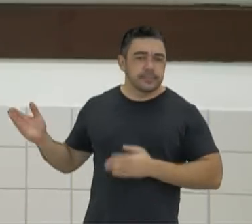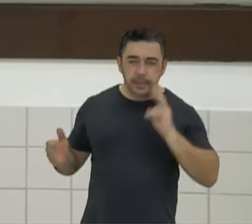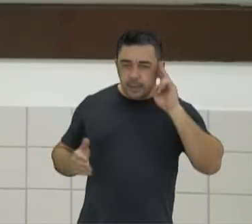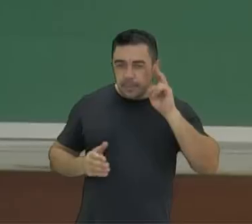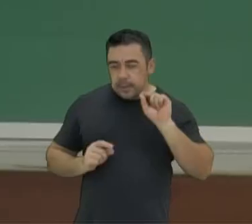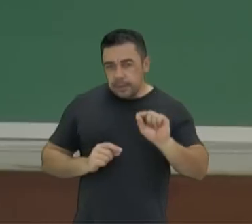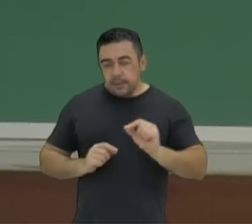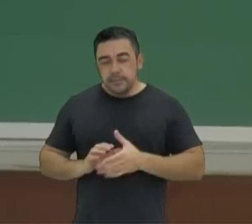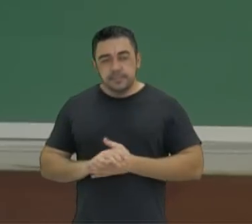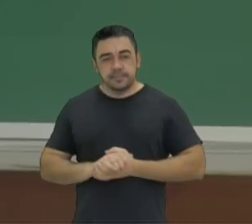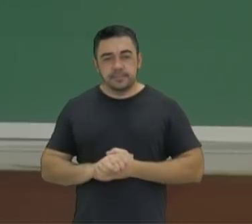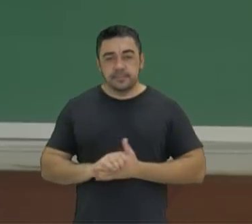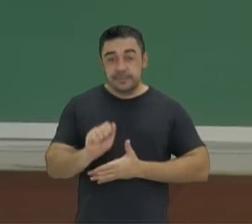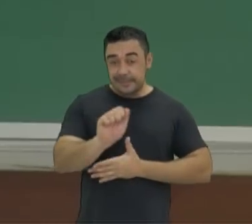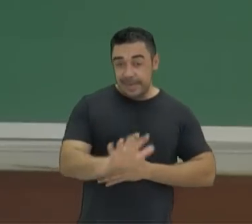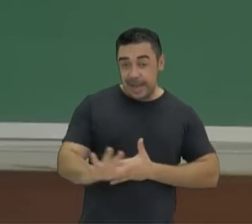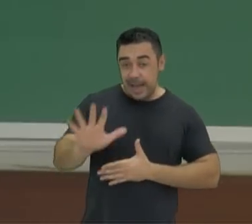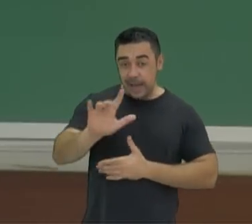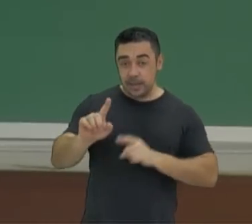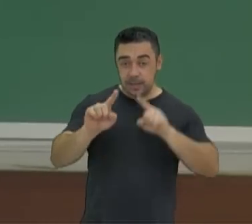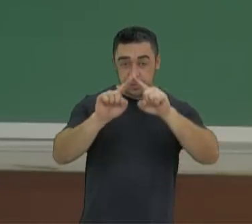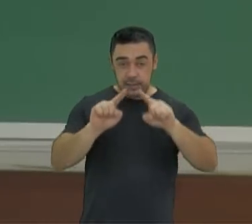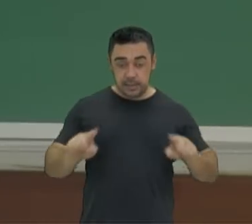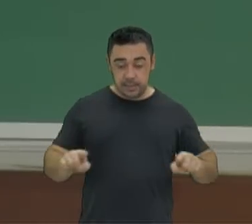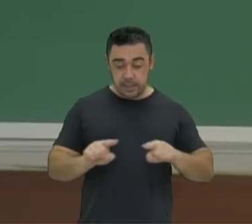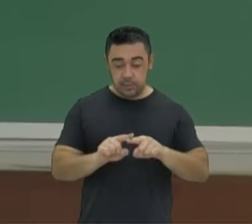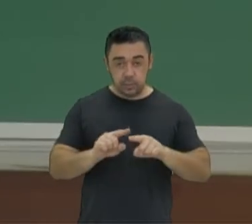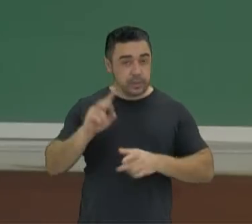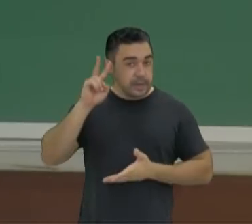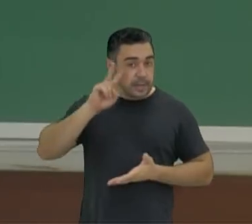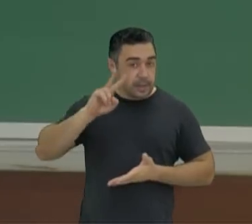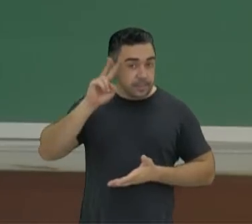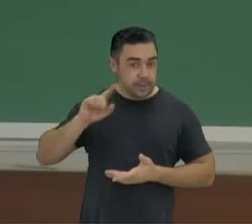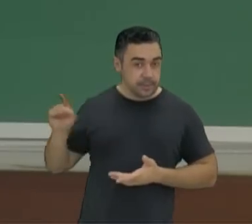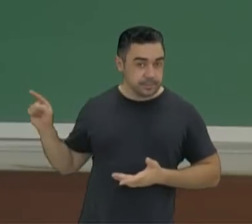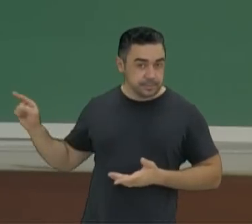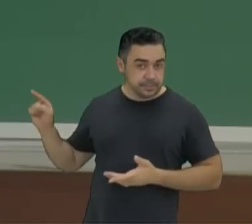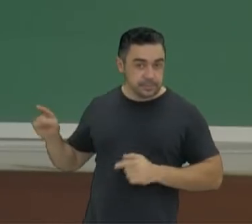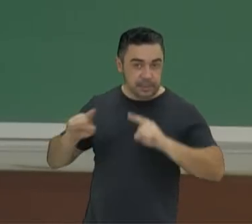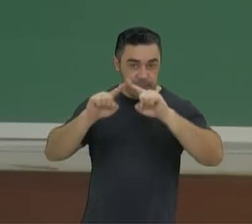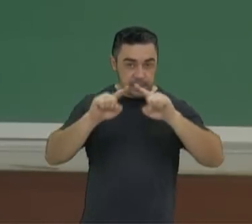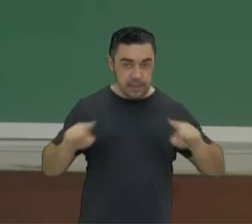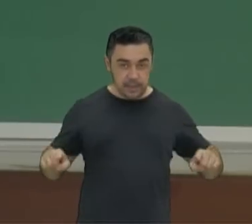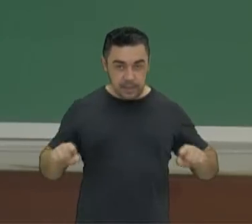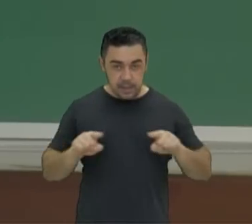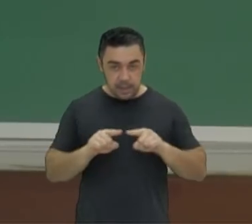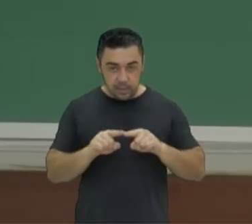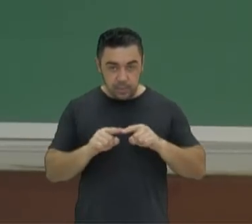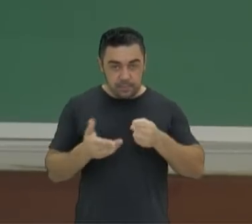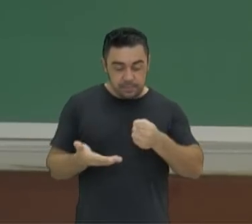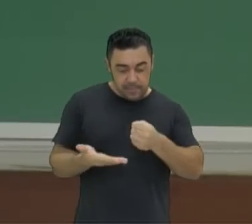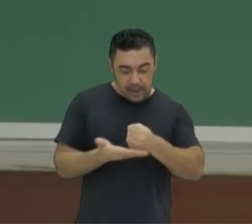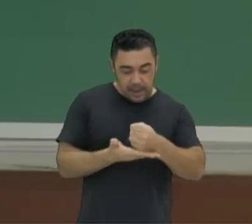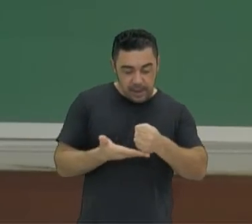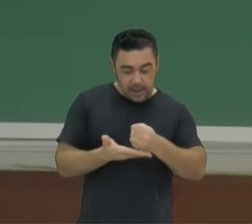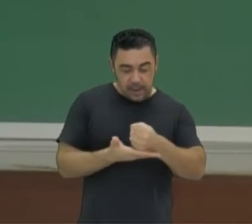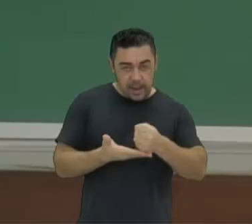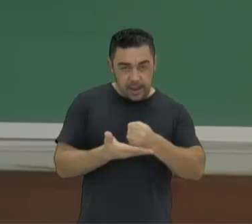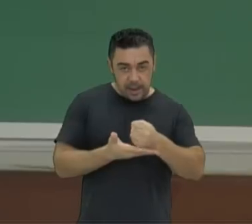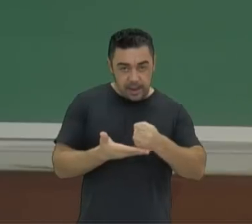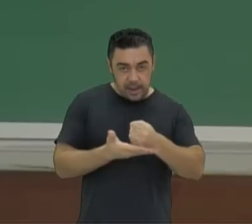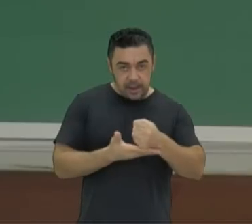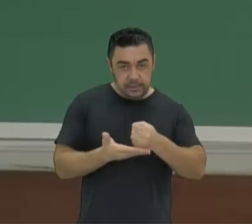relembrar. Área do triângulo. Lembra que a gente fez? Que o triângulo, eu vou fazer a base vezes